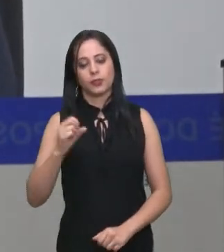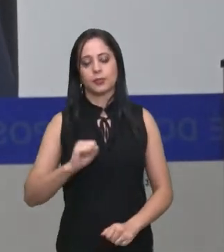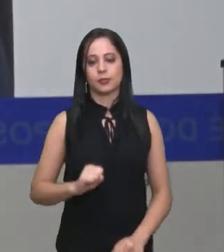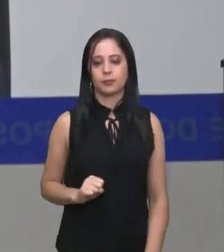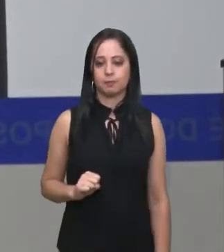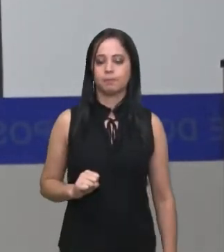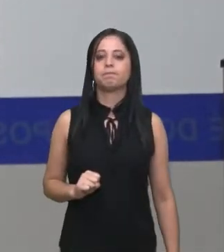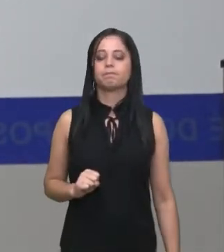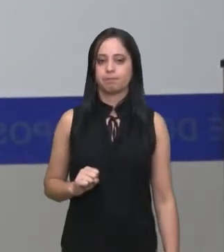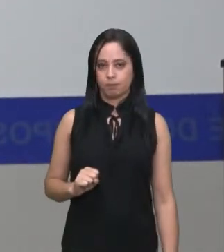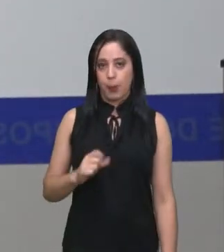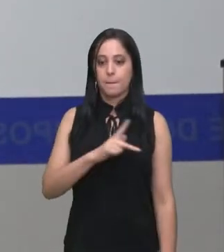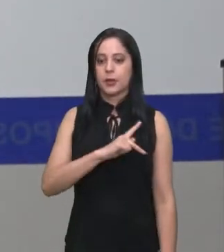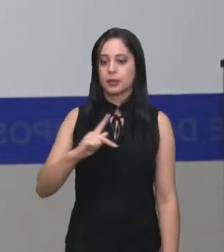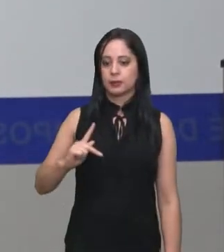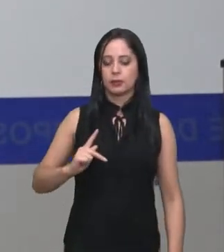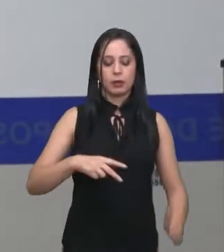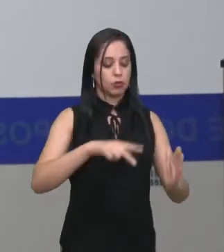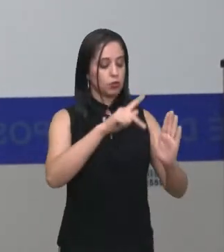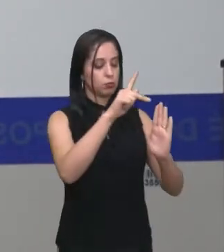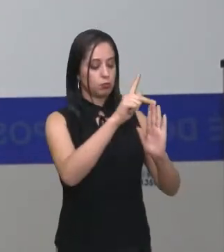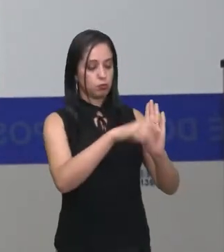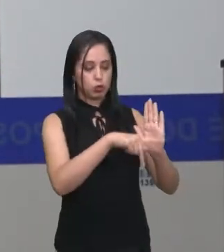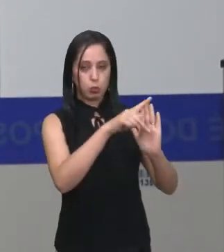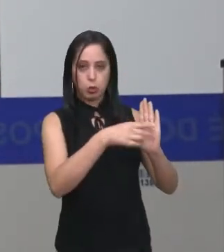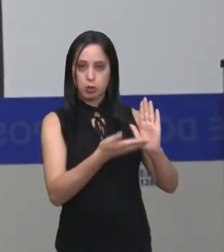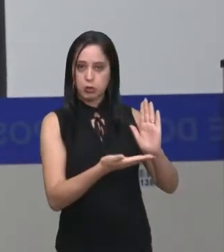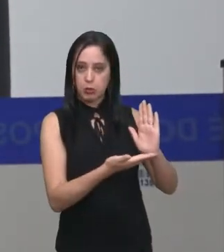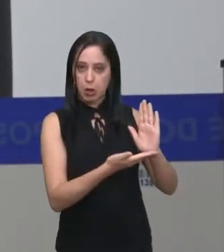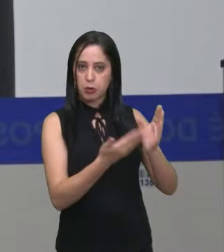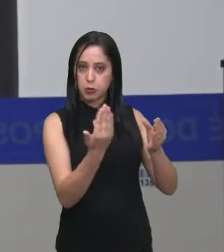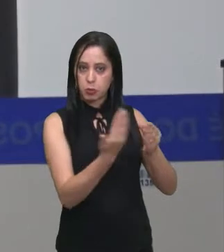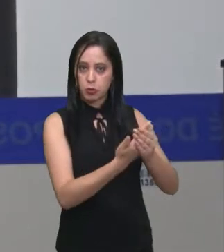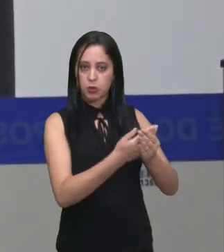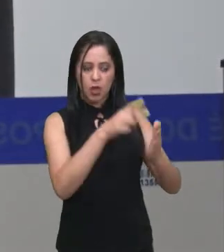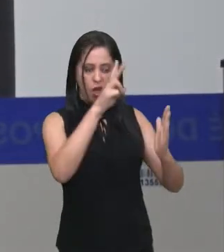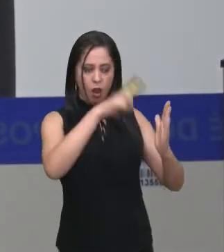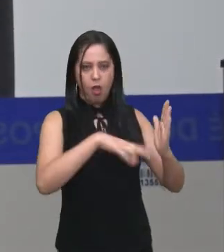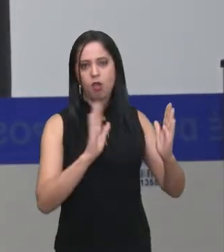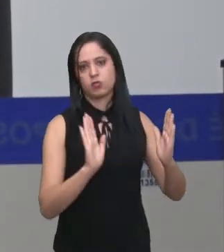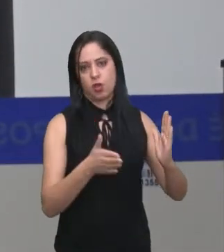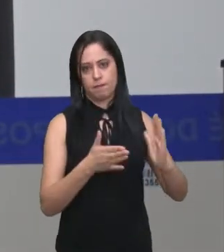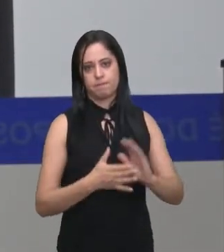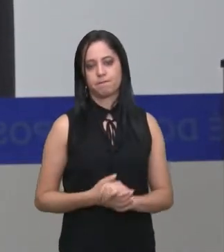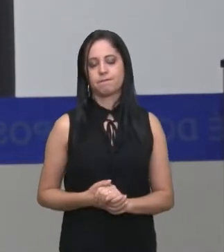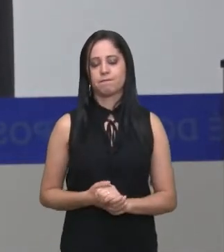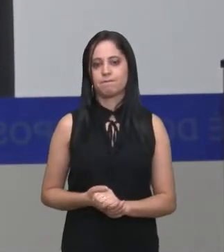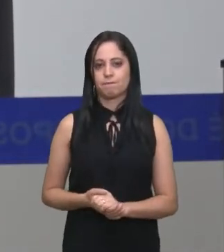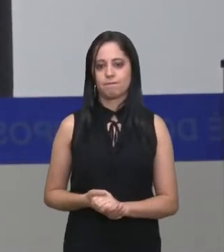5/5/2022. Senhor presidente, esses são os processos da leitura do dia de hoje.